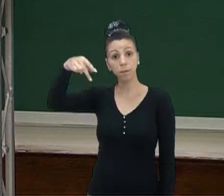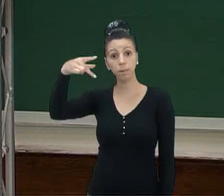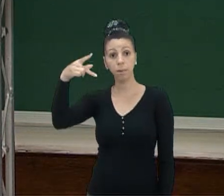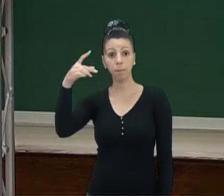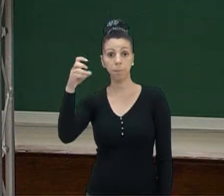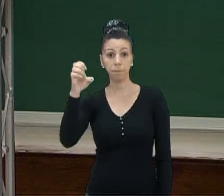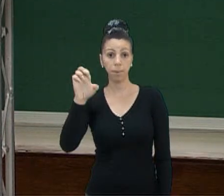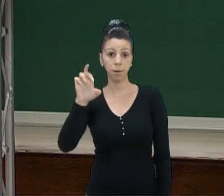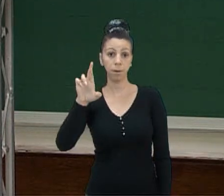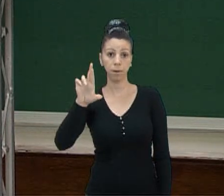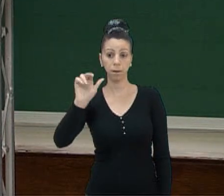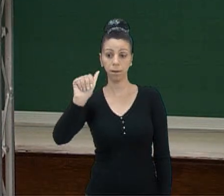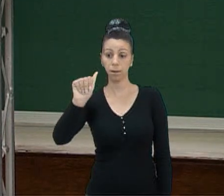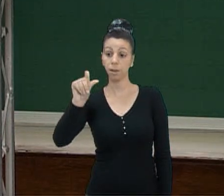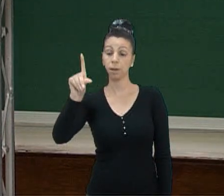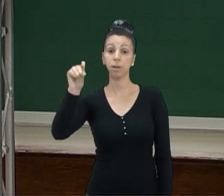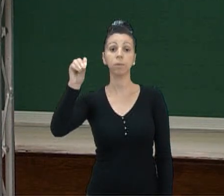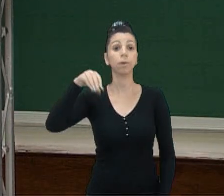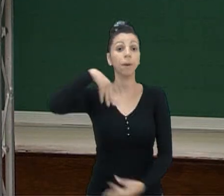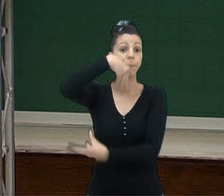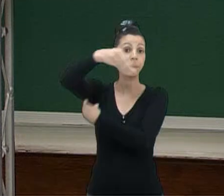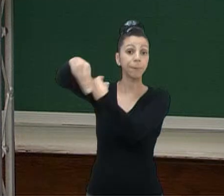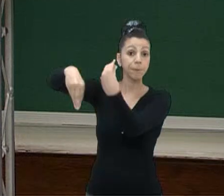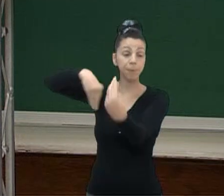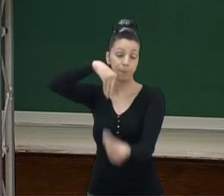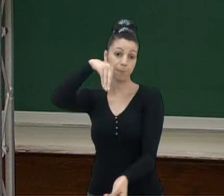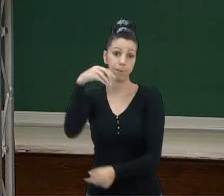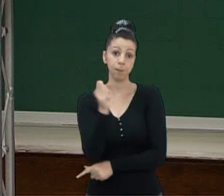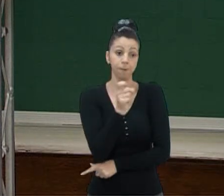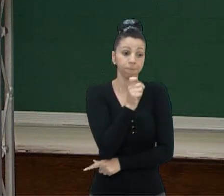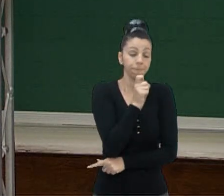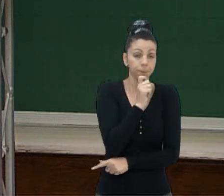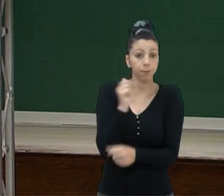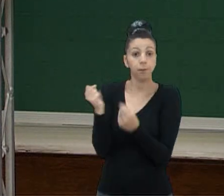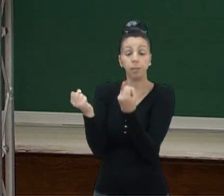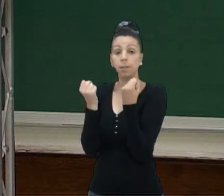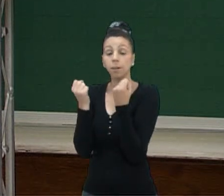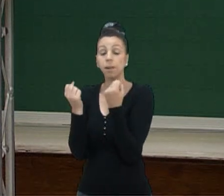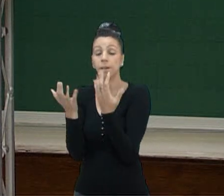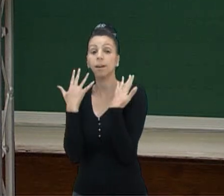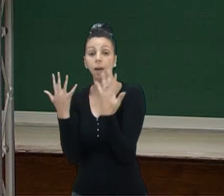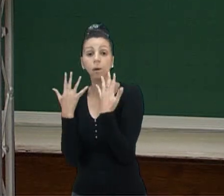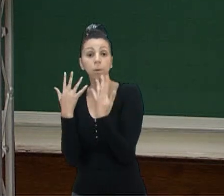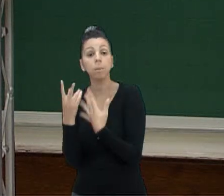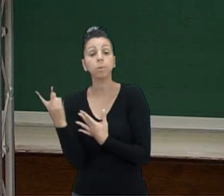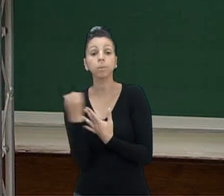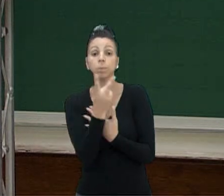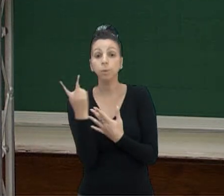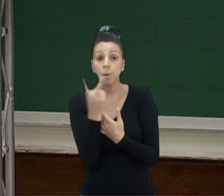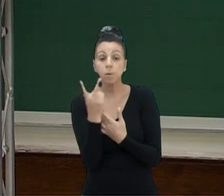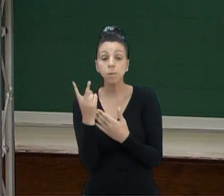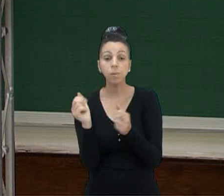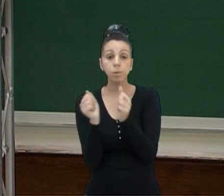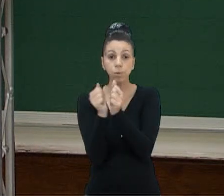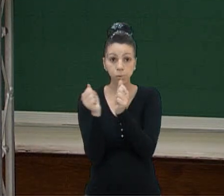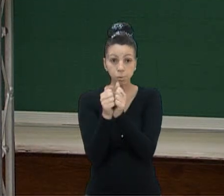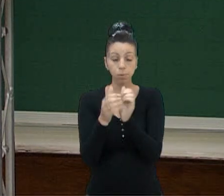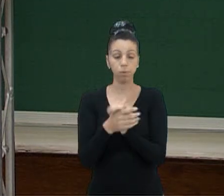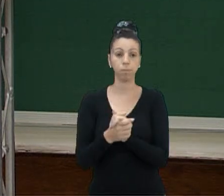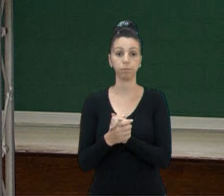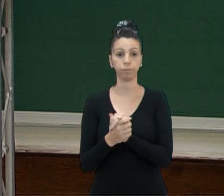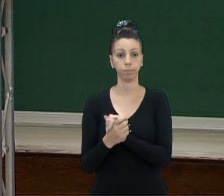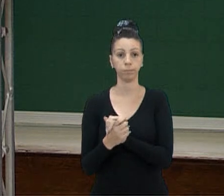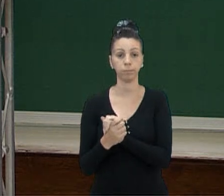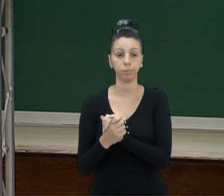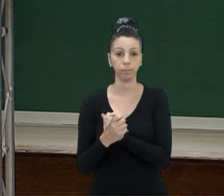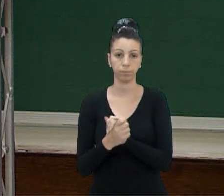temperada, qual é o clima que caracteriza esta região do planeta, esta parte do planeta? Clima temperado. Então, por isso que a maior parte da